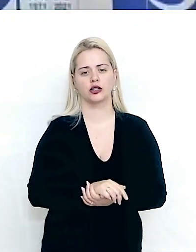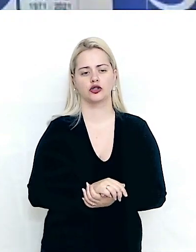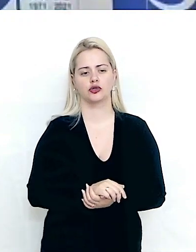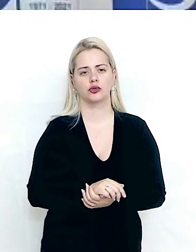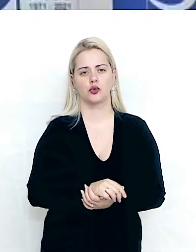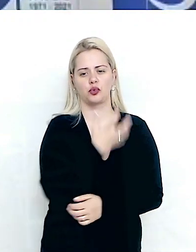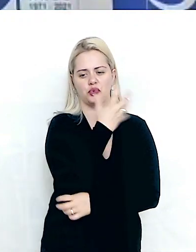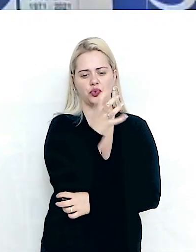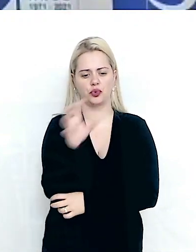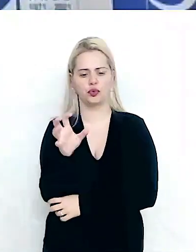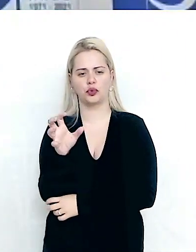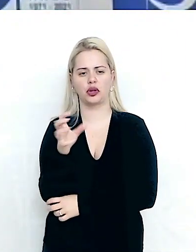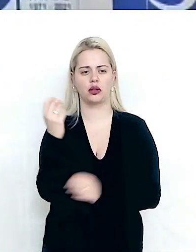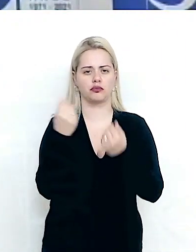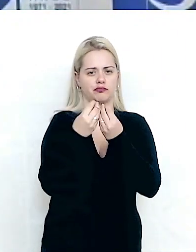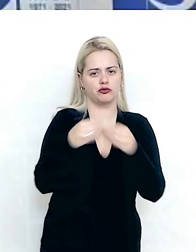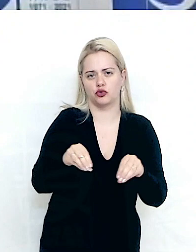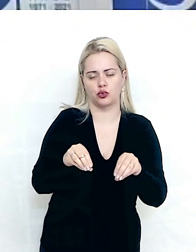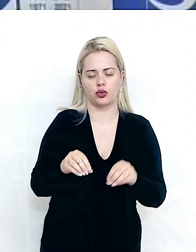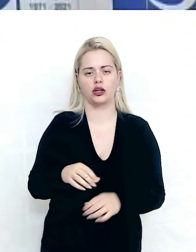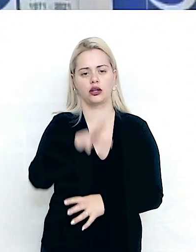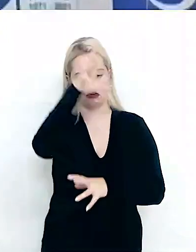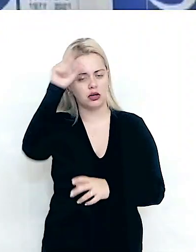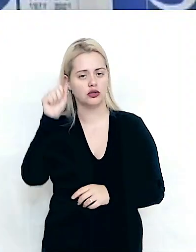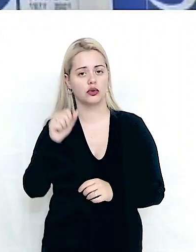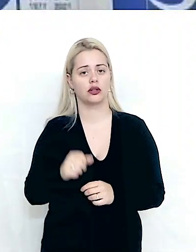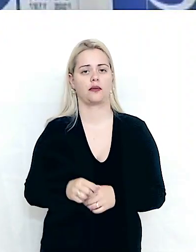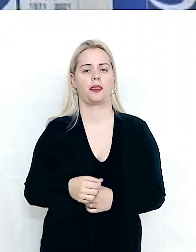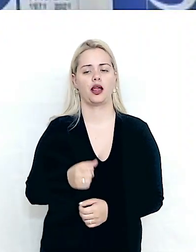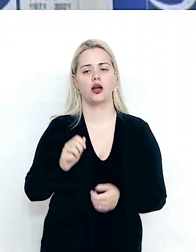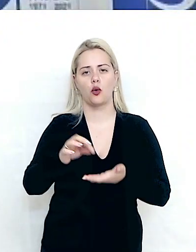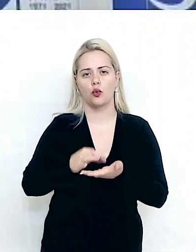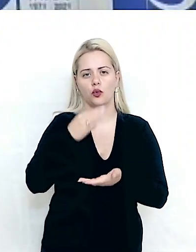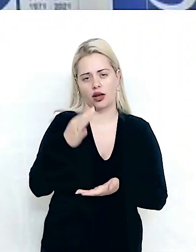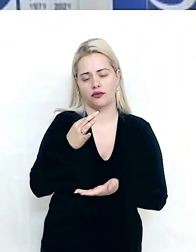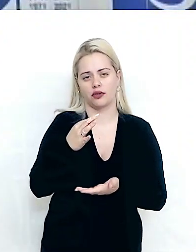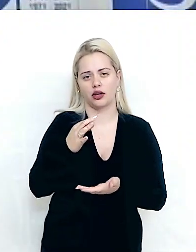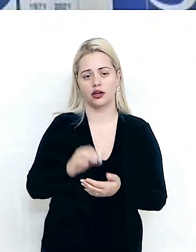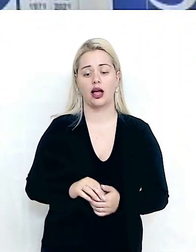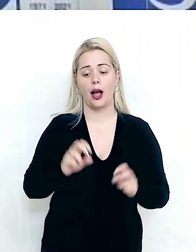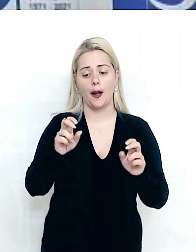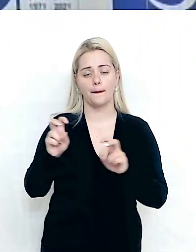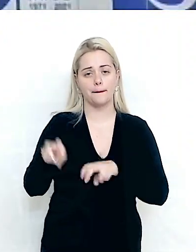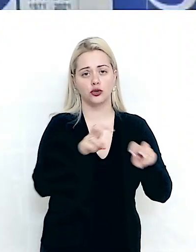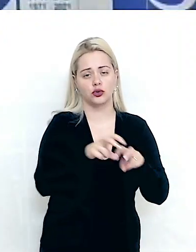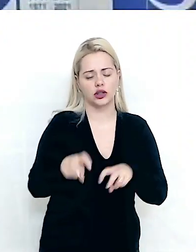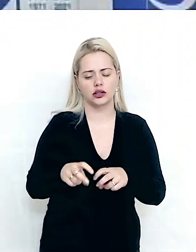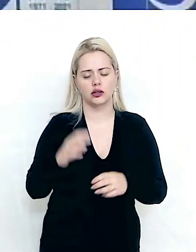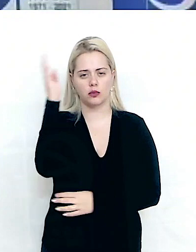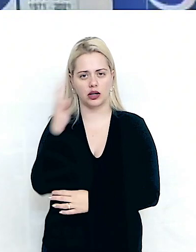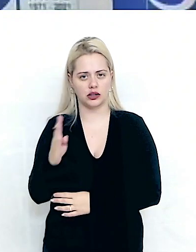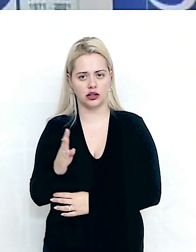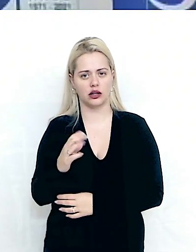envolvido e estão muito longe da Amazônia. O Brasil é um tradicional exportador de café. As produções A produção brasileira de café está concentrada no sul